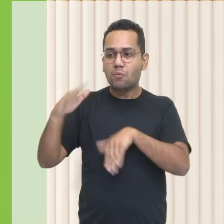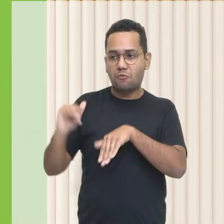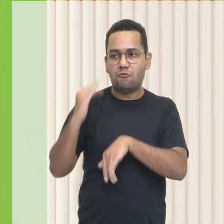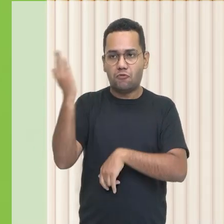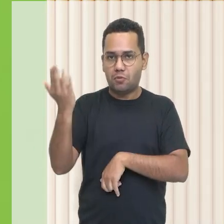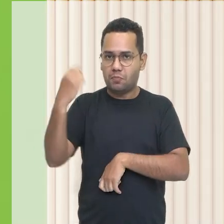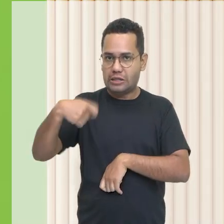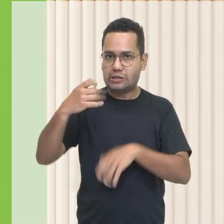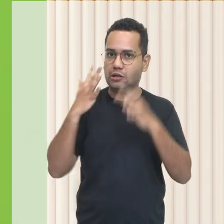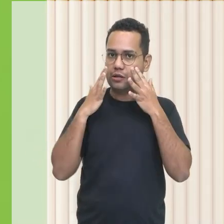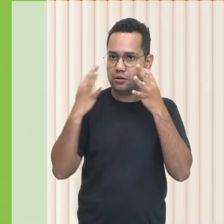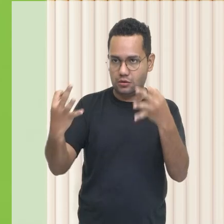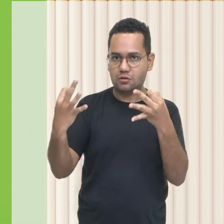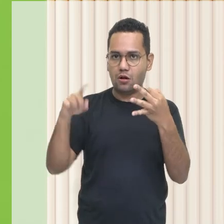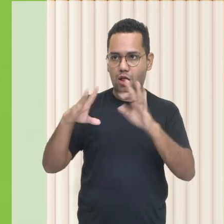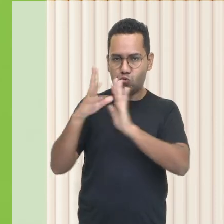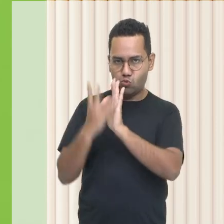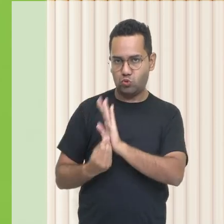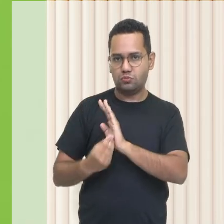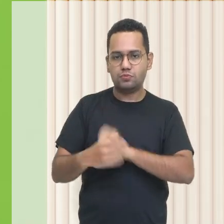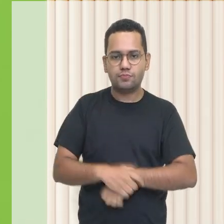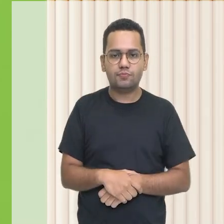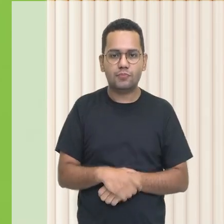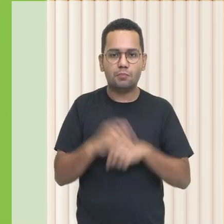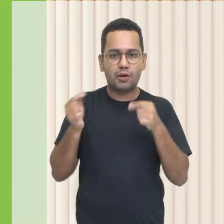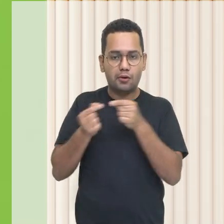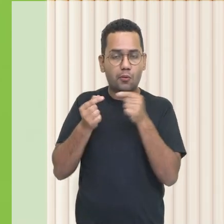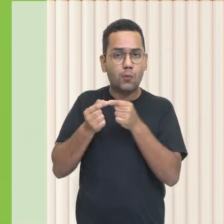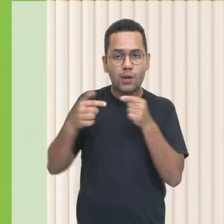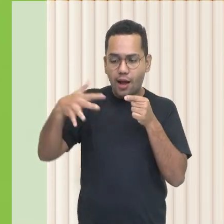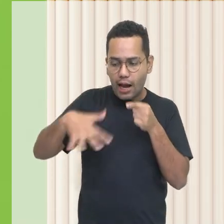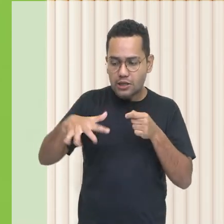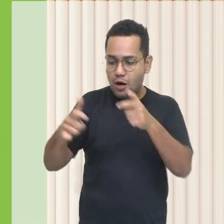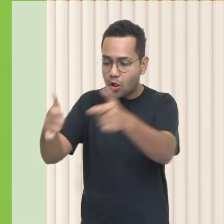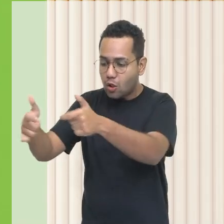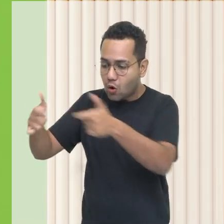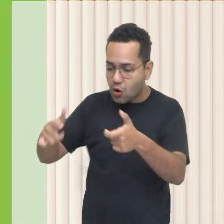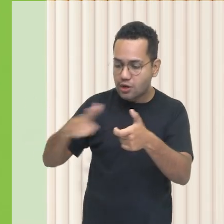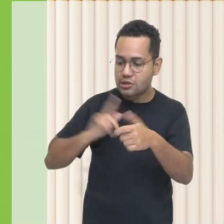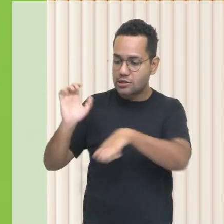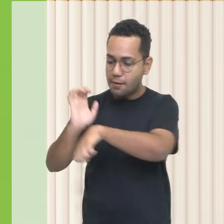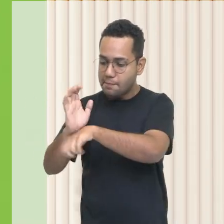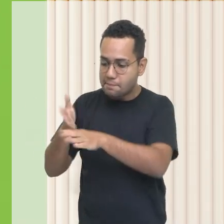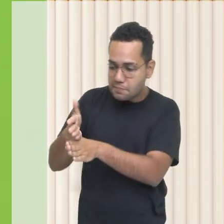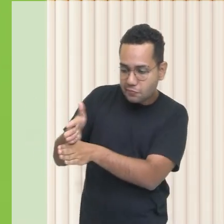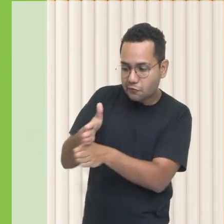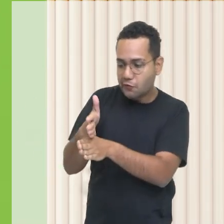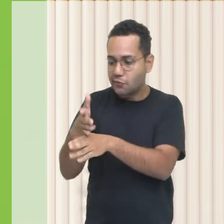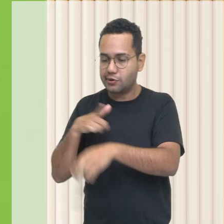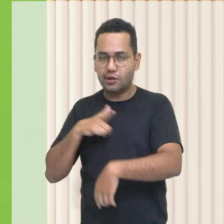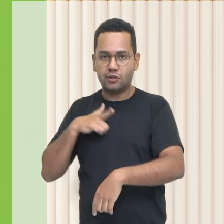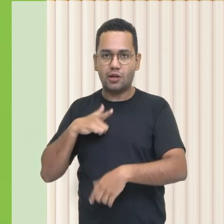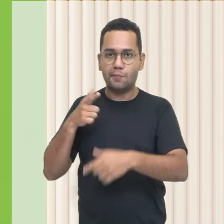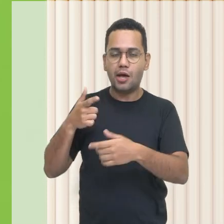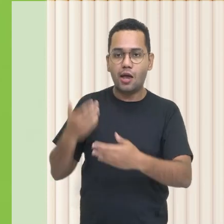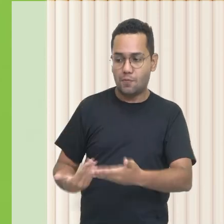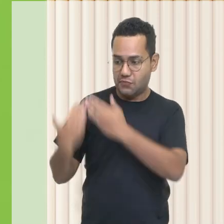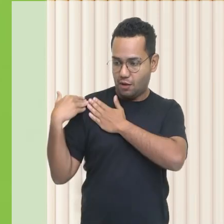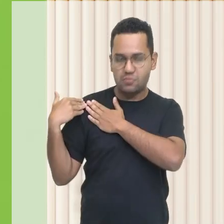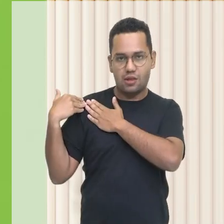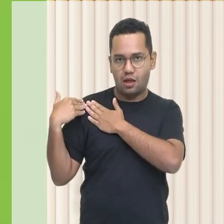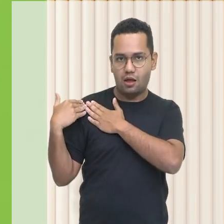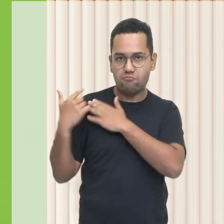informações que conciliam a questão geográfica, a questão política, né? A gente tem que ter esse consenso,